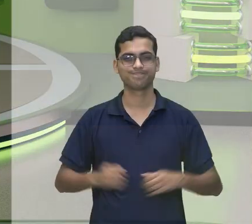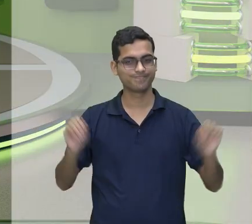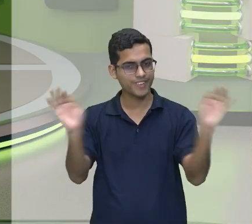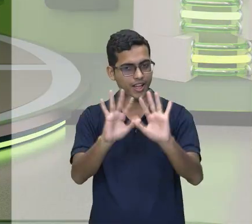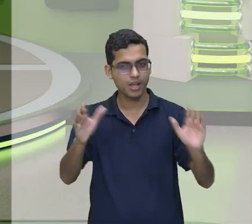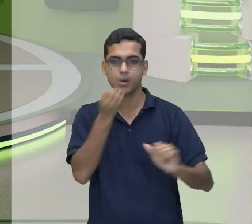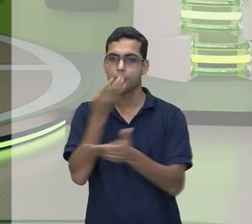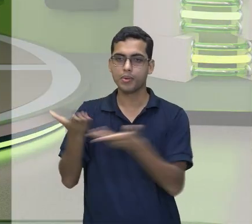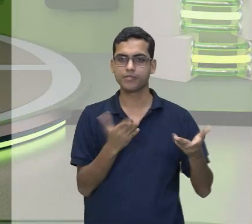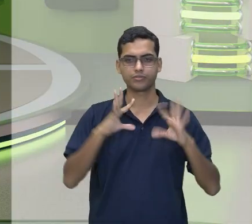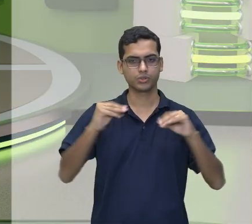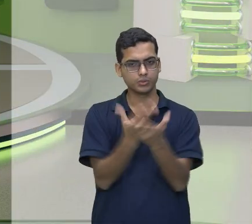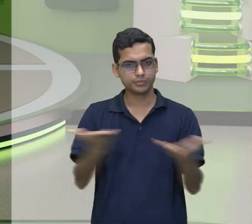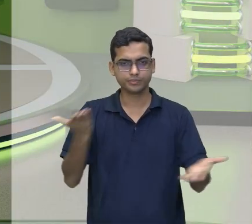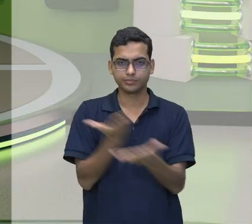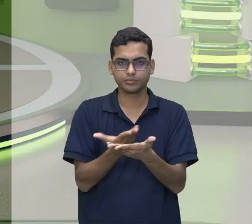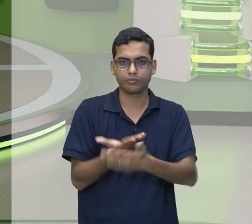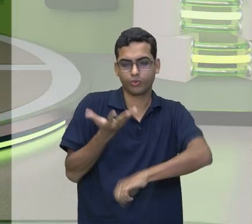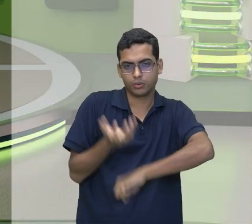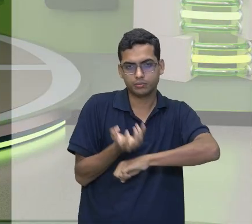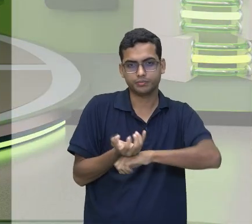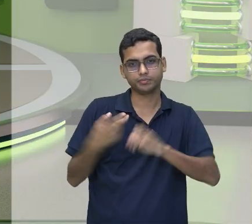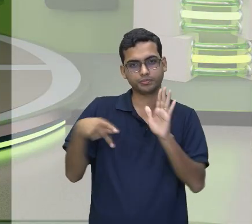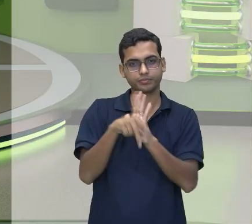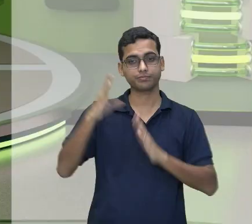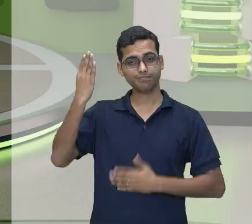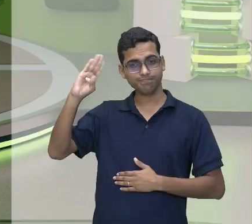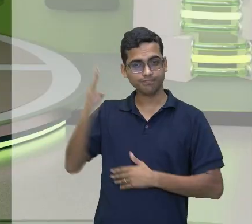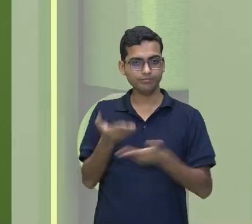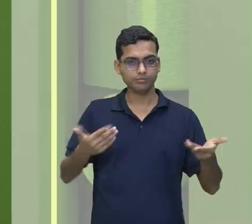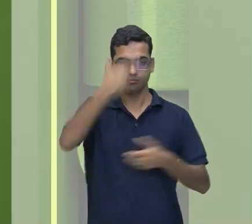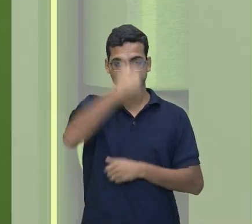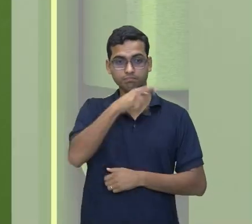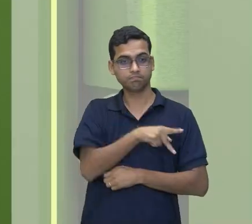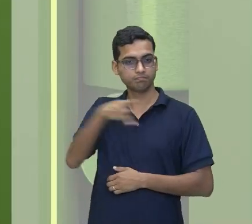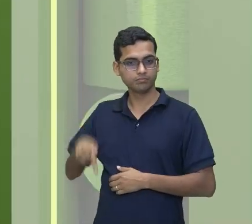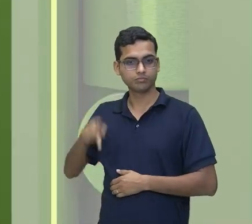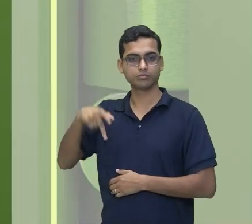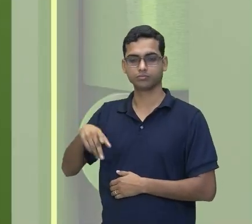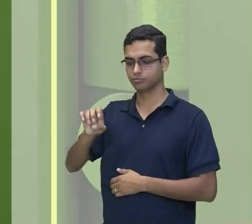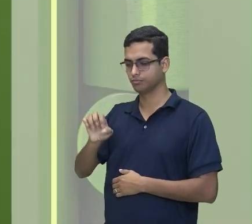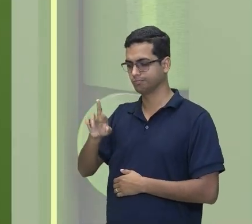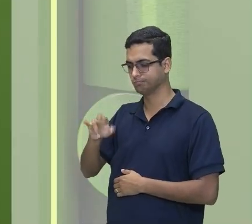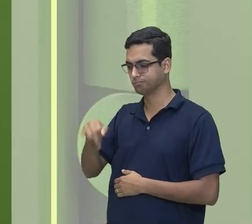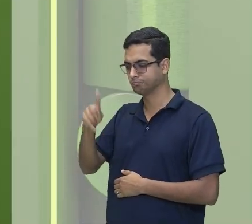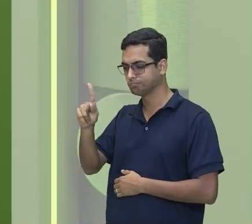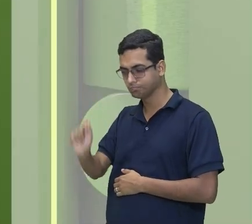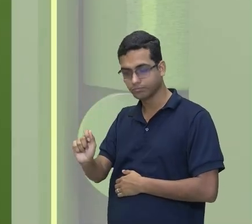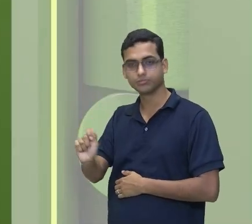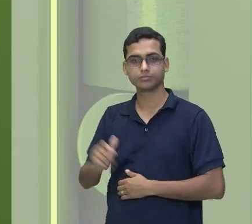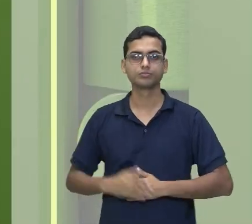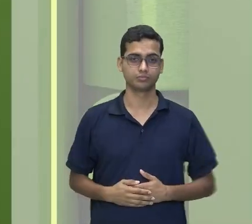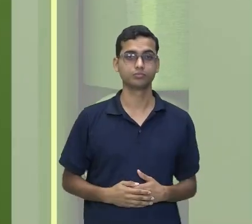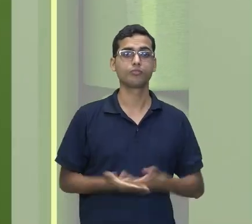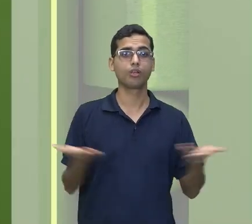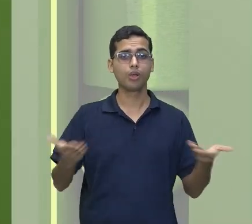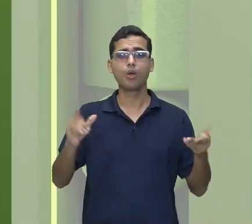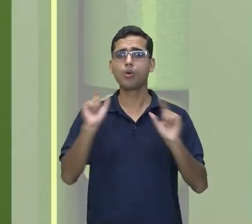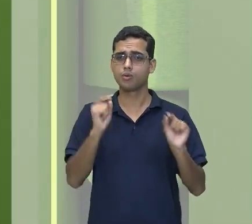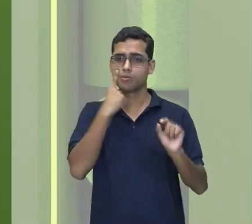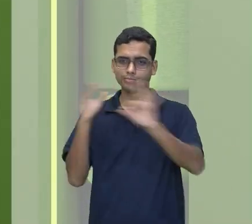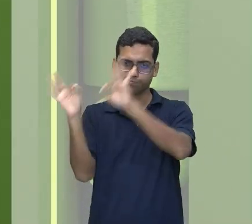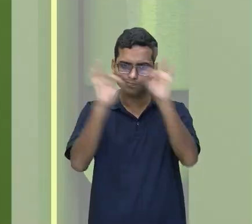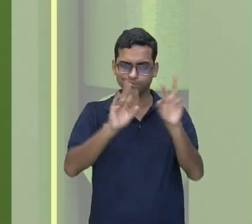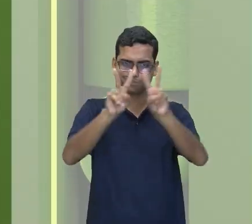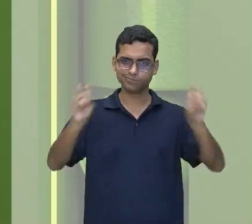Olá, sejam bem-vindos à nossa aula de Biologia de hoje. Eu sou a professora Érica Guimarães e vamos à leitura do